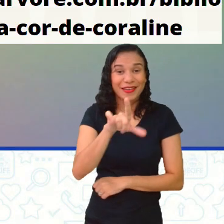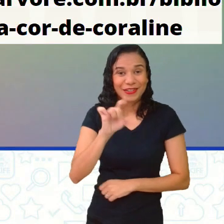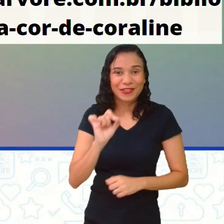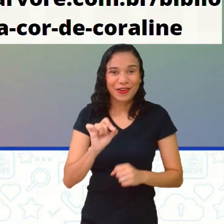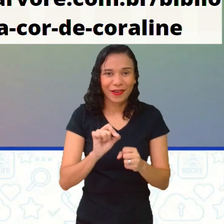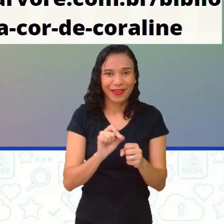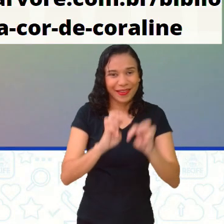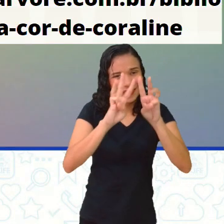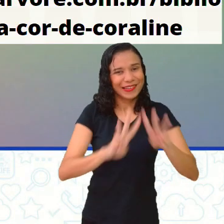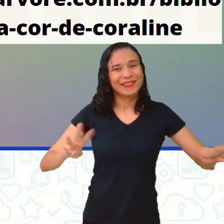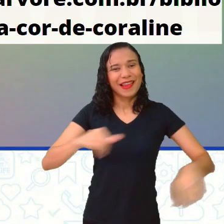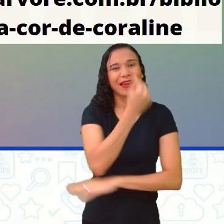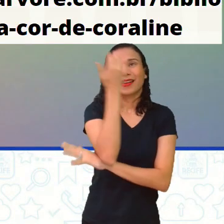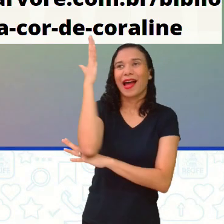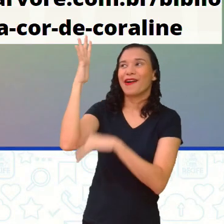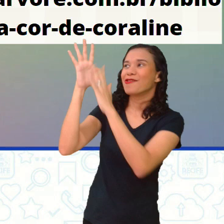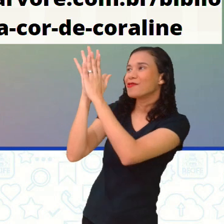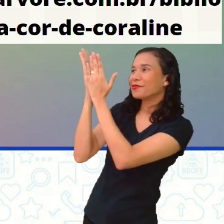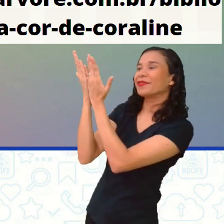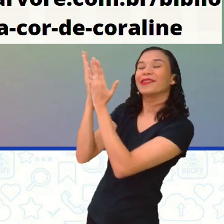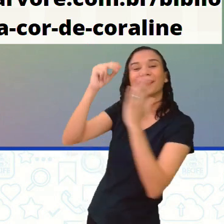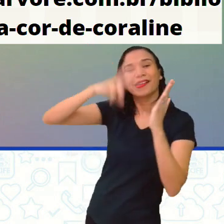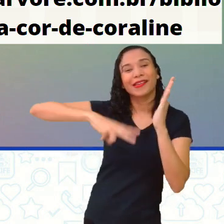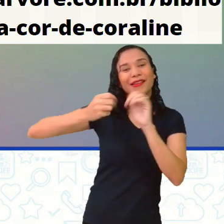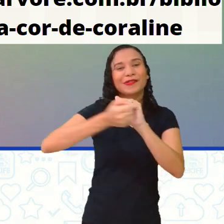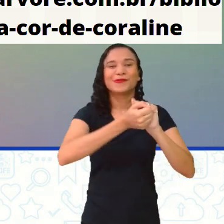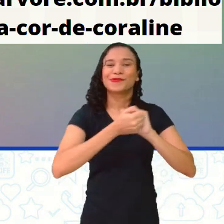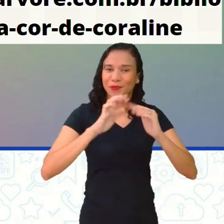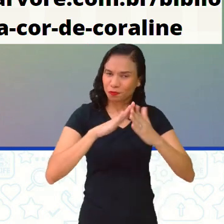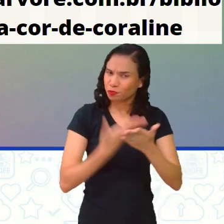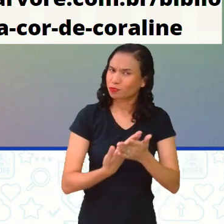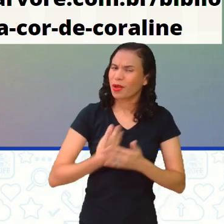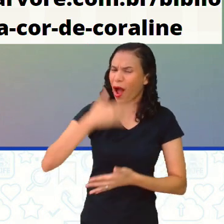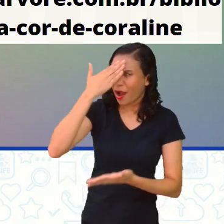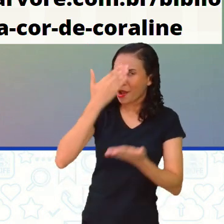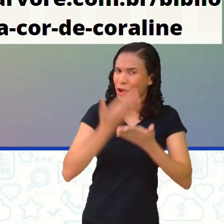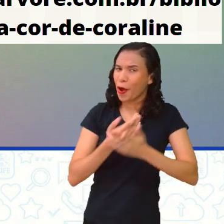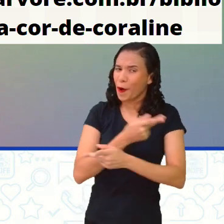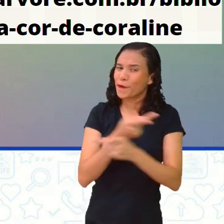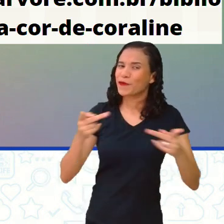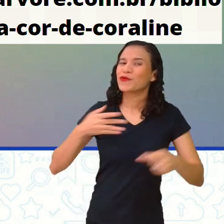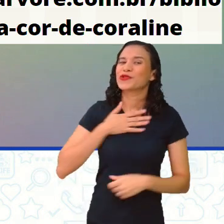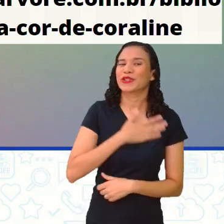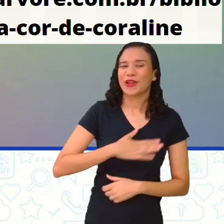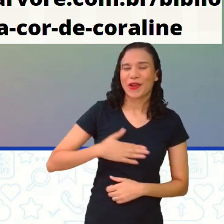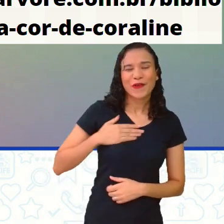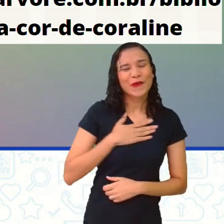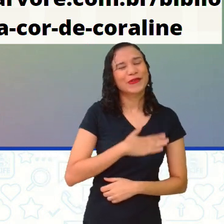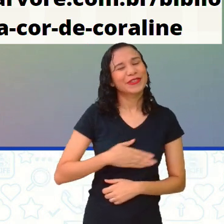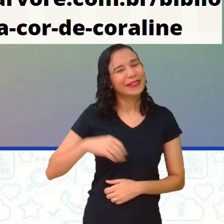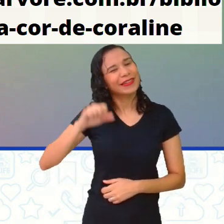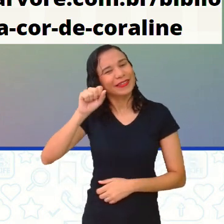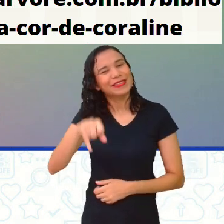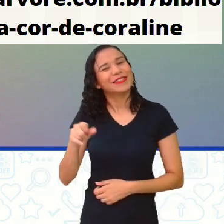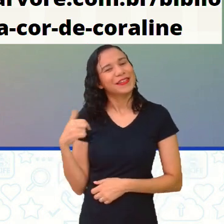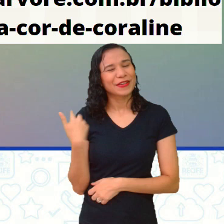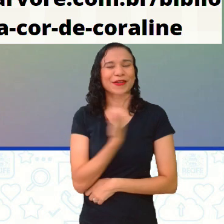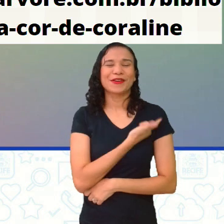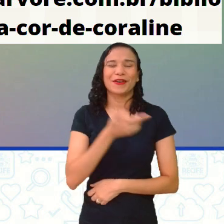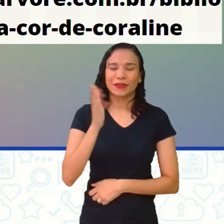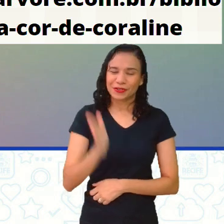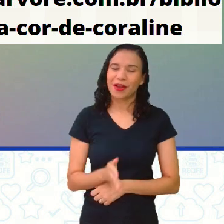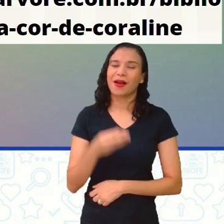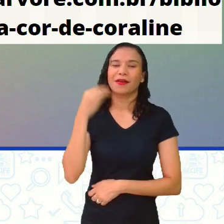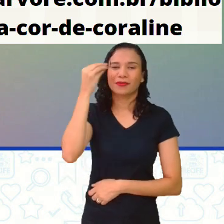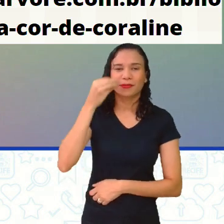livro e lê para os seus amigos aí na escola. Eu acredito que vocês vão gostar muito dessa história que muitos de nós já